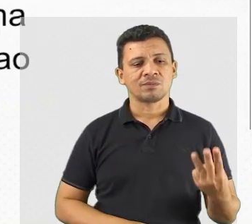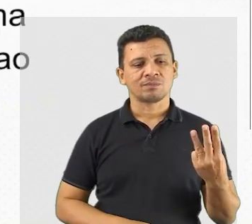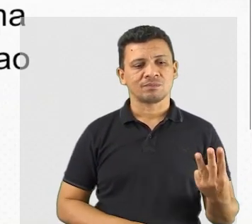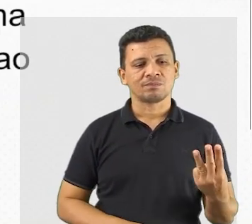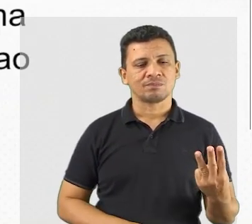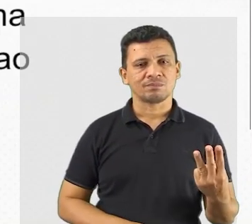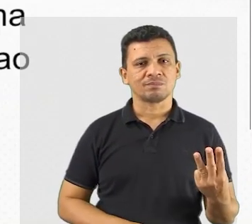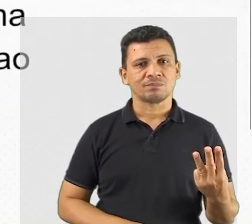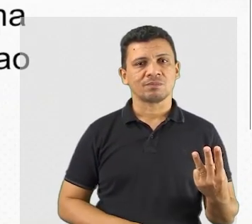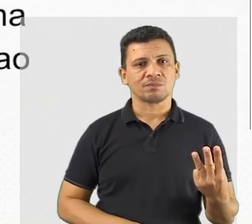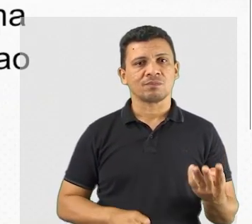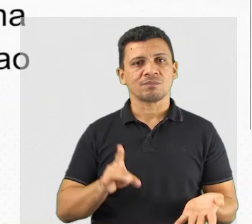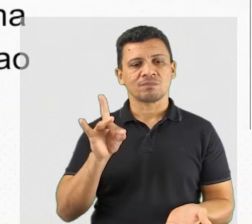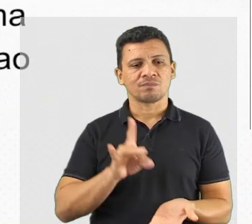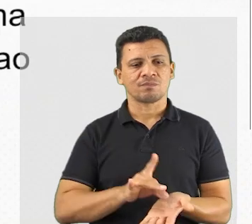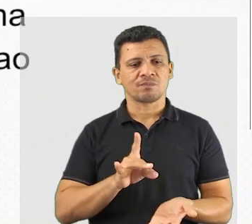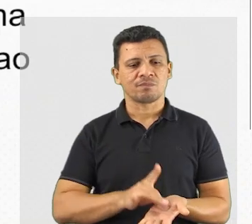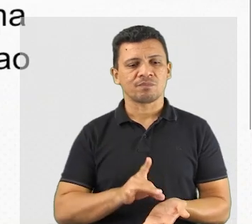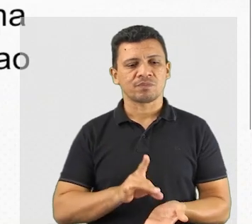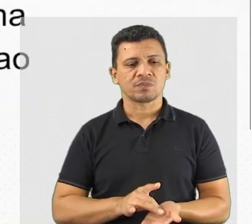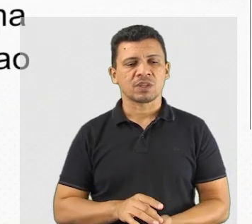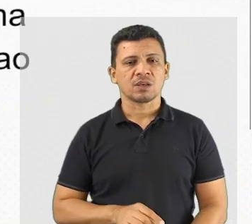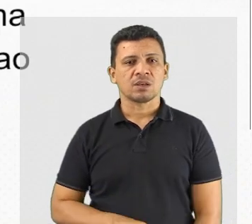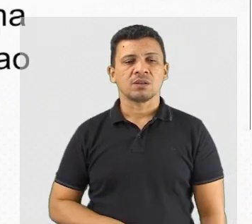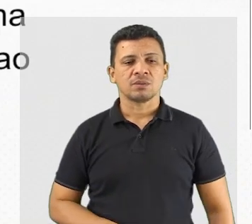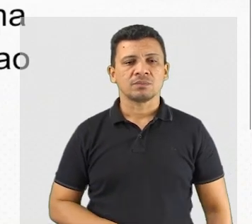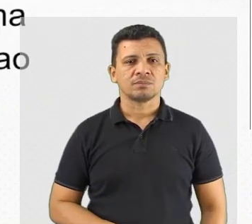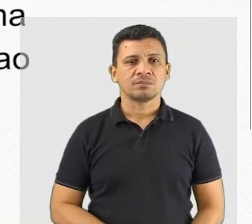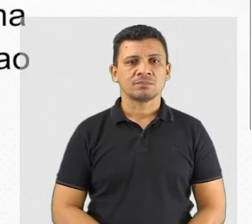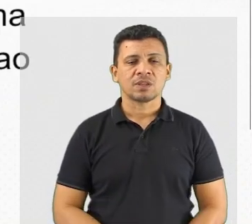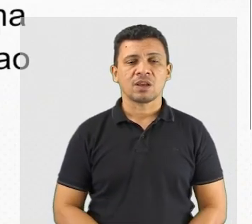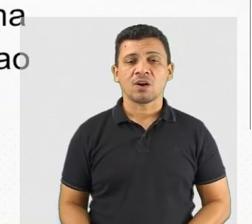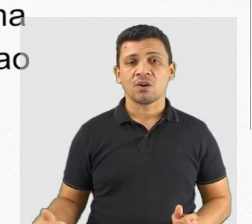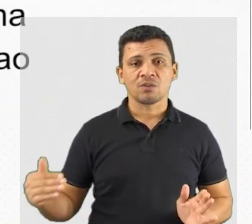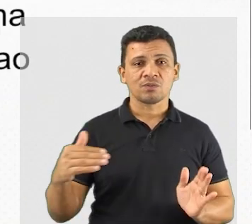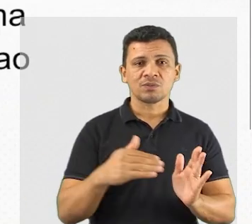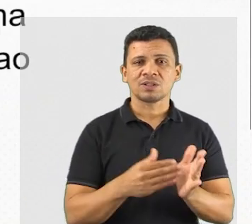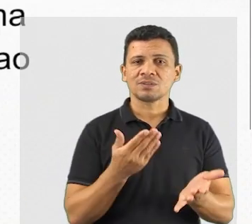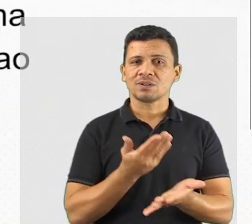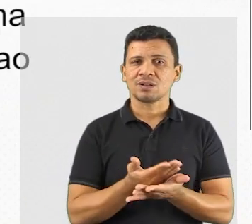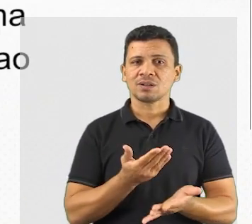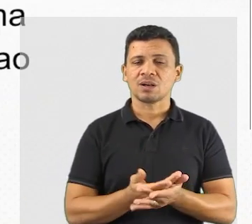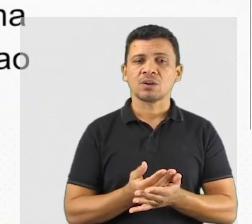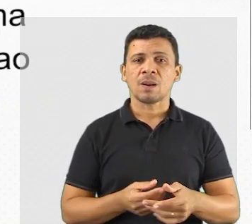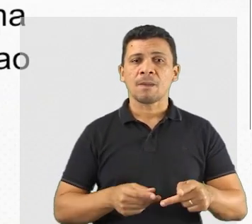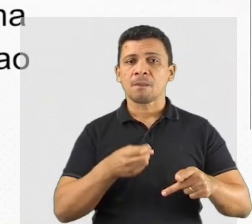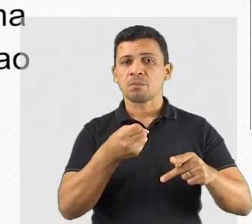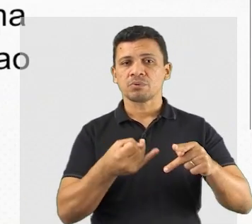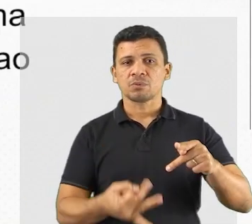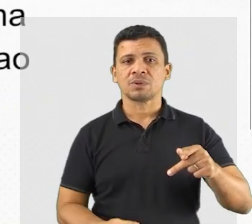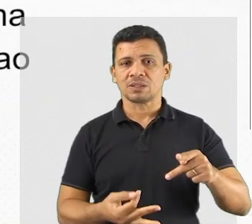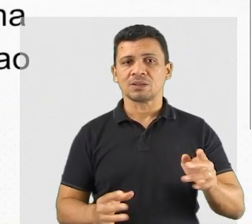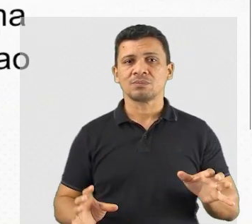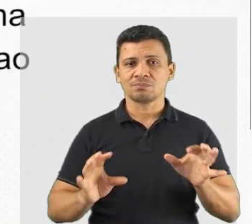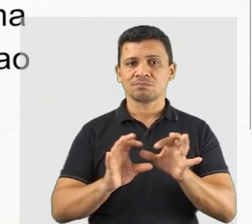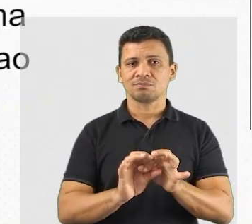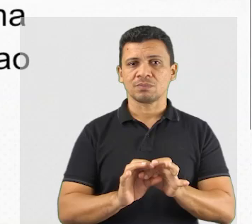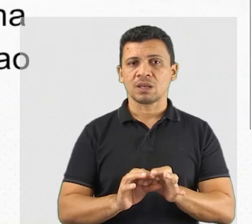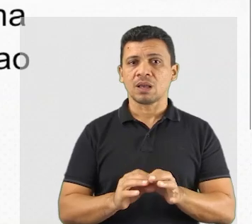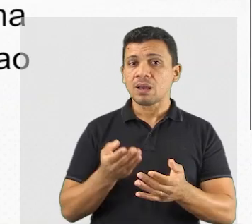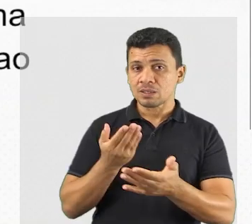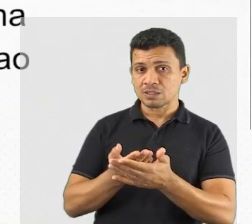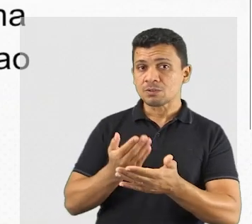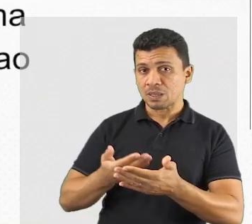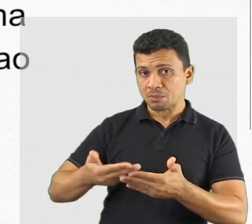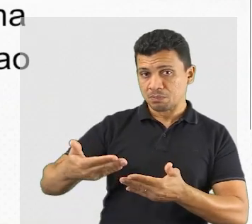somente a primeira estava errada, né? Meu querido, vou finalizando aqui nossa aula sobre propriedades coligativas e já te espero na